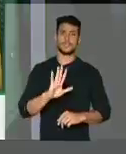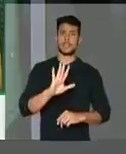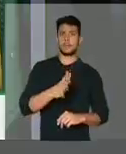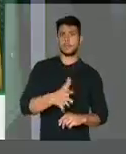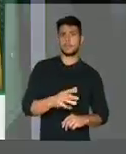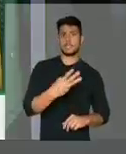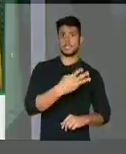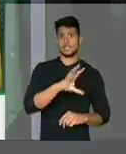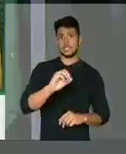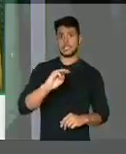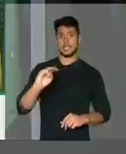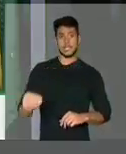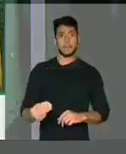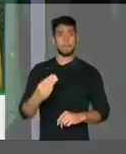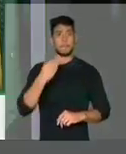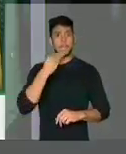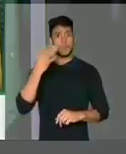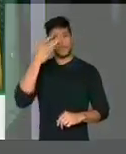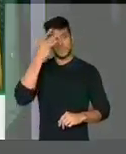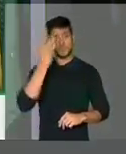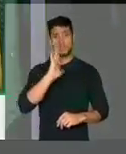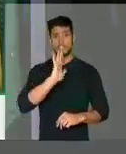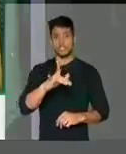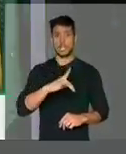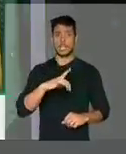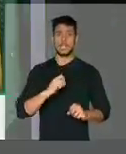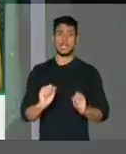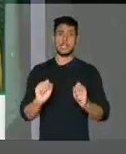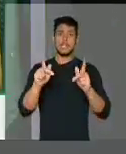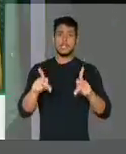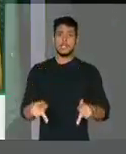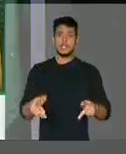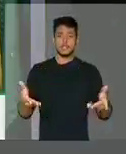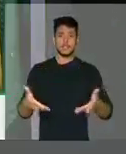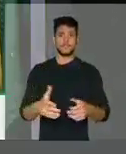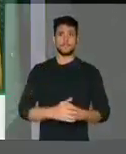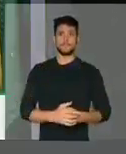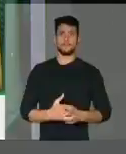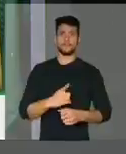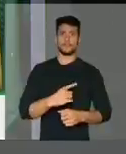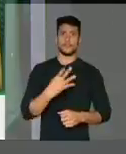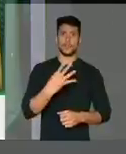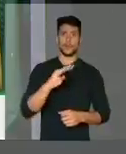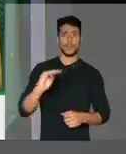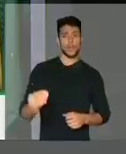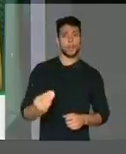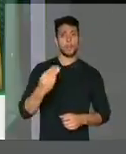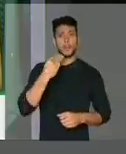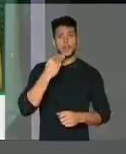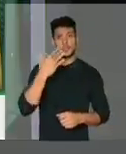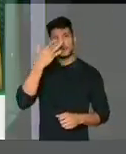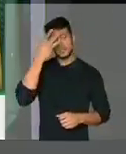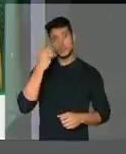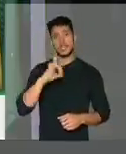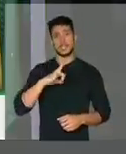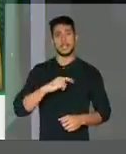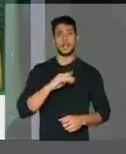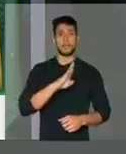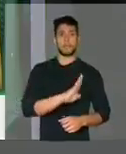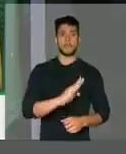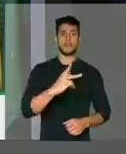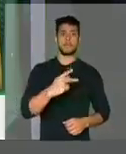30 milhões de pessoas aposentadas hoje no INSS, mais de 4 milhões de pessoas do benefício de